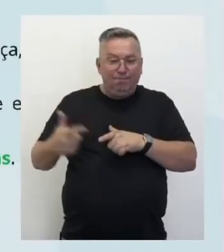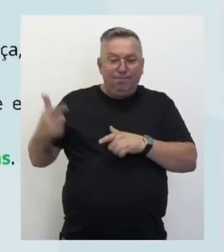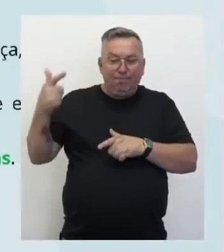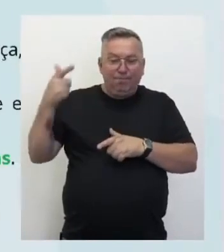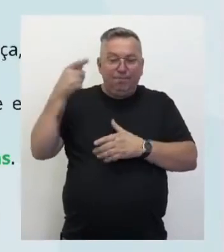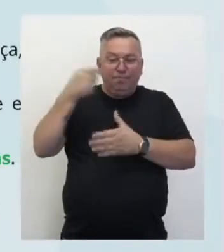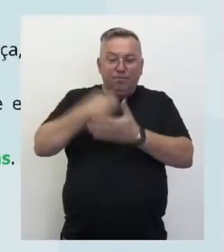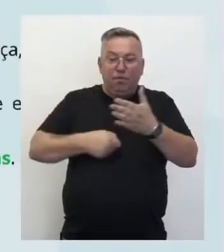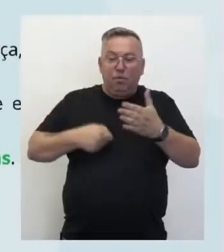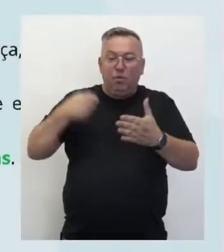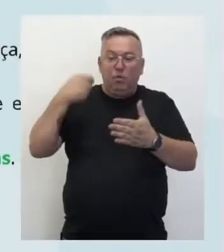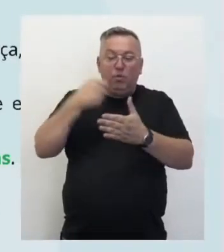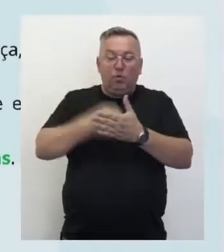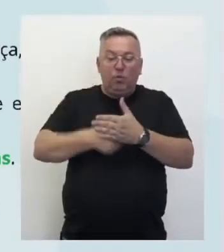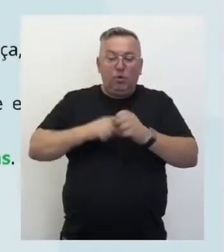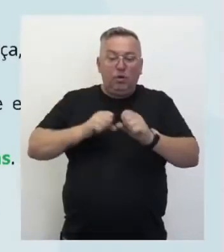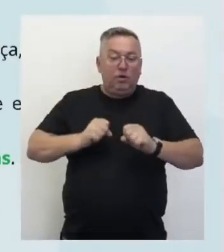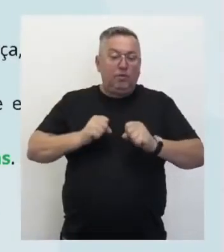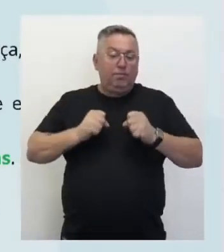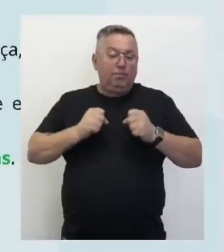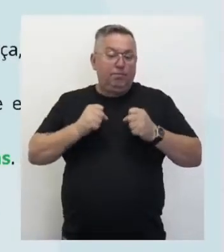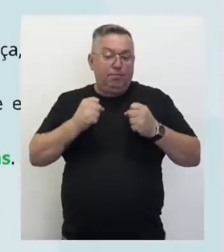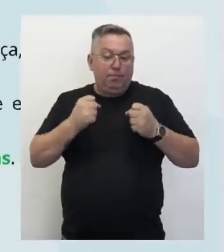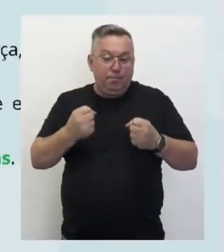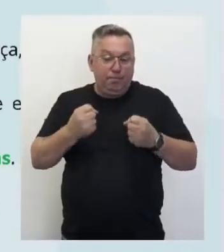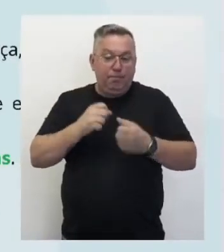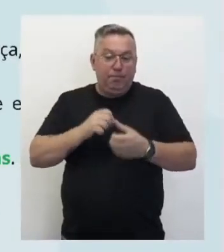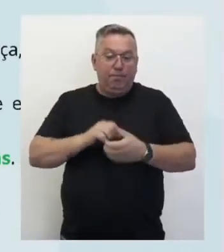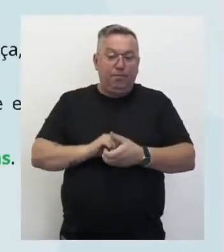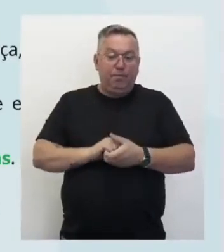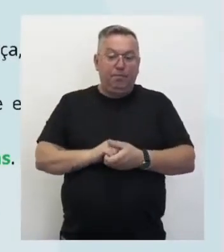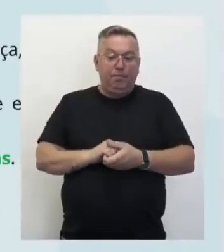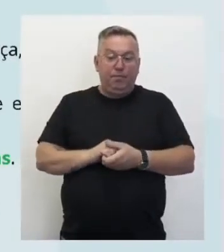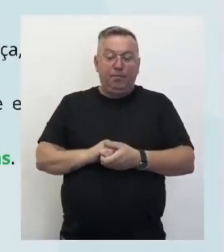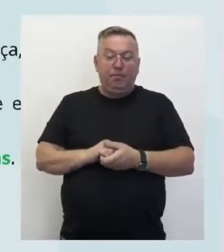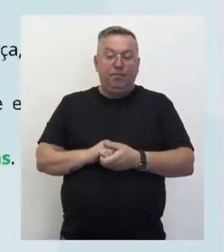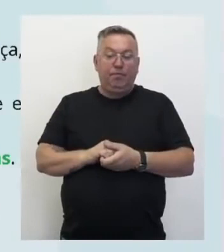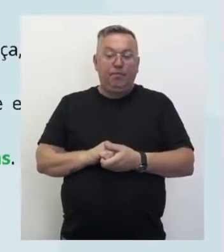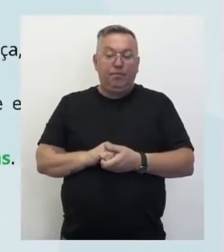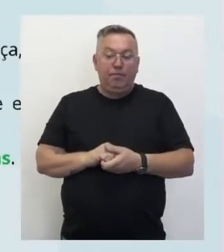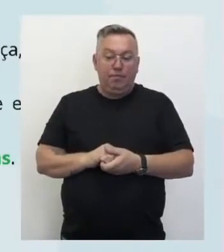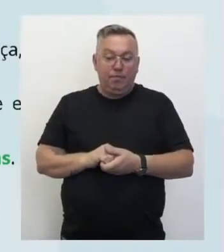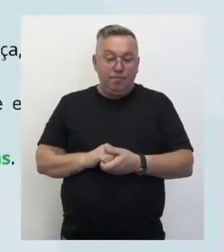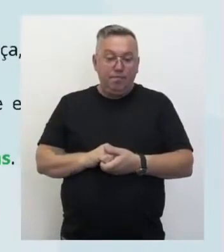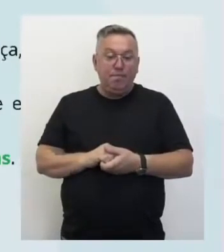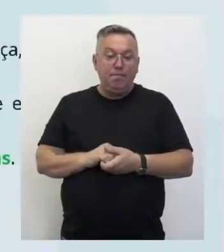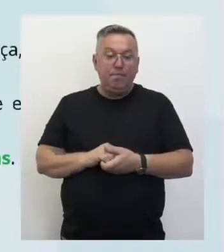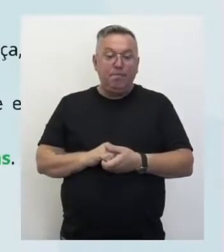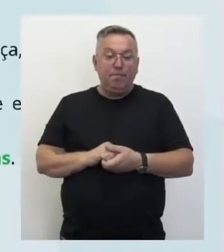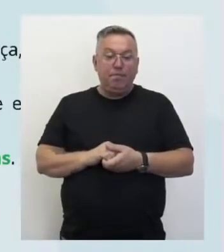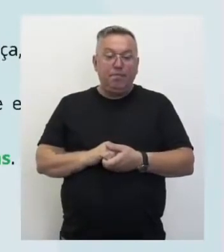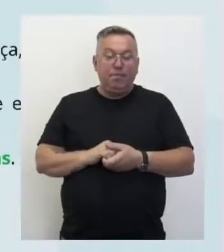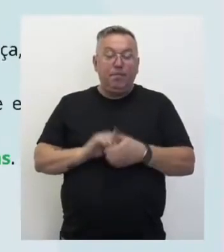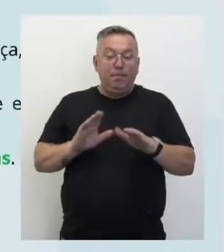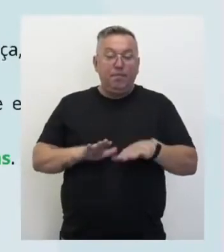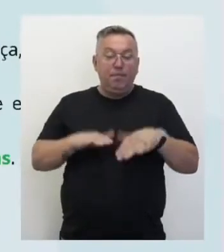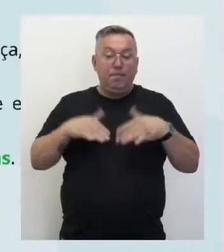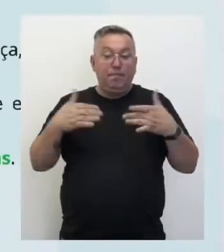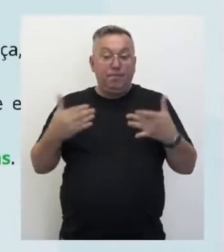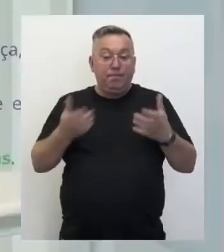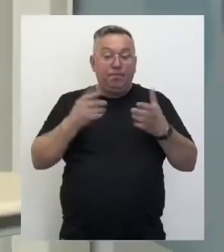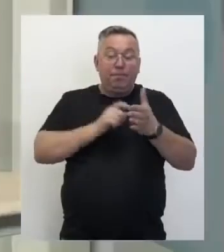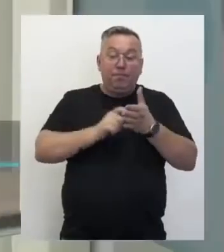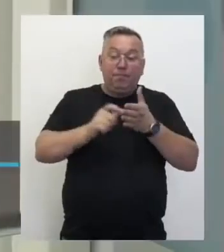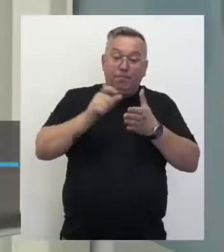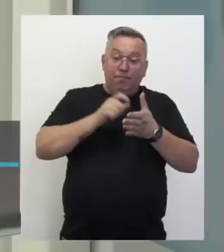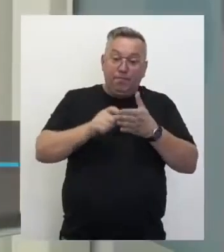os conflitos, as lutas e também a questão da resistência, né? Então, o conceito